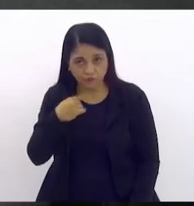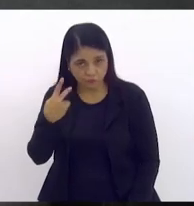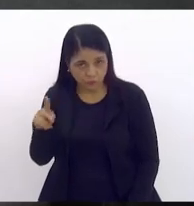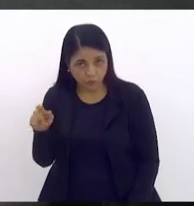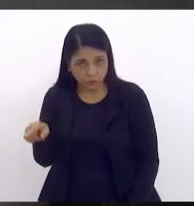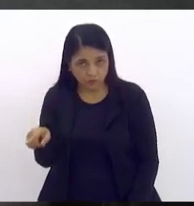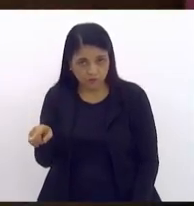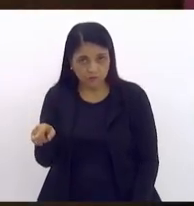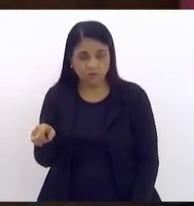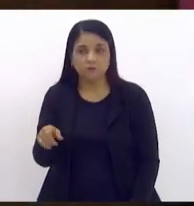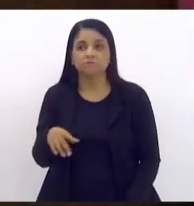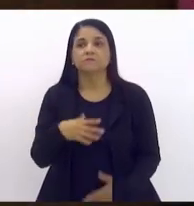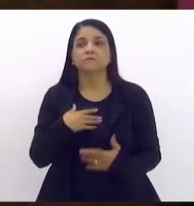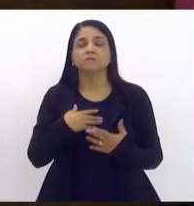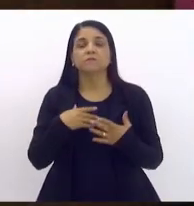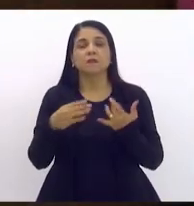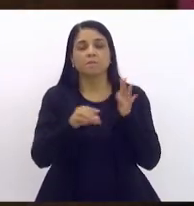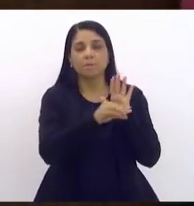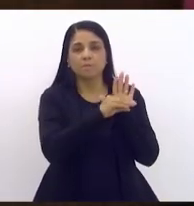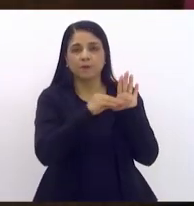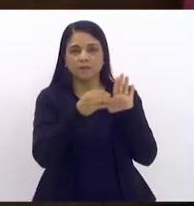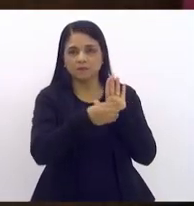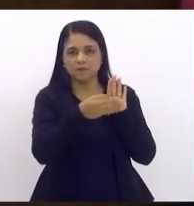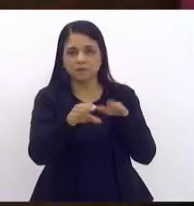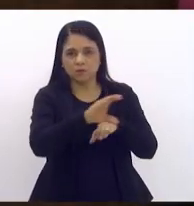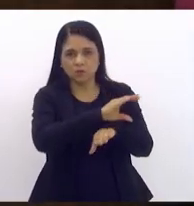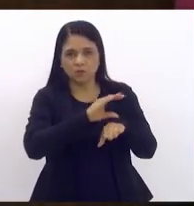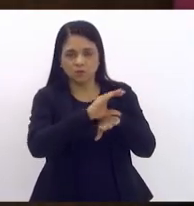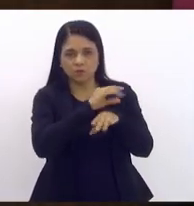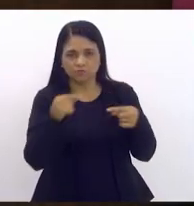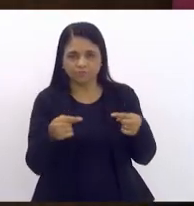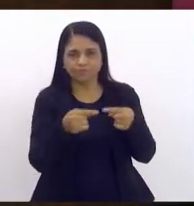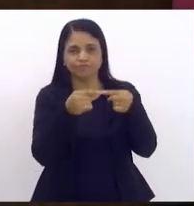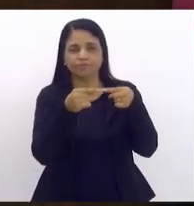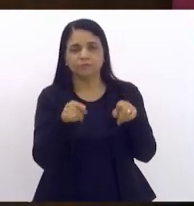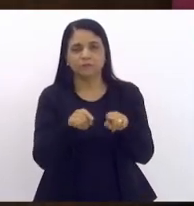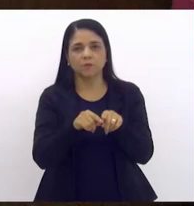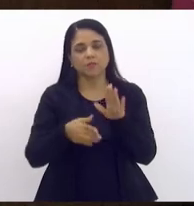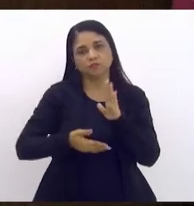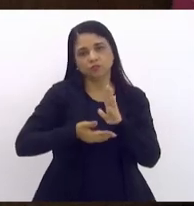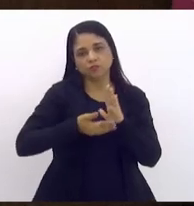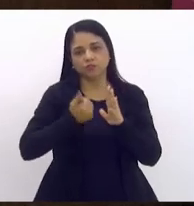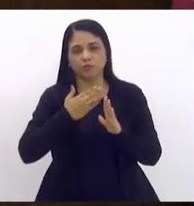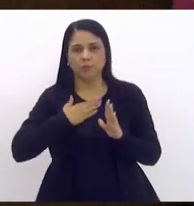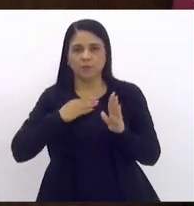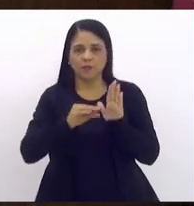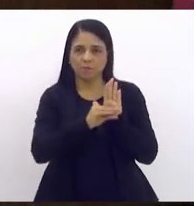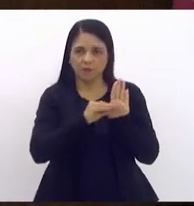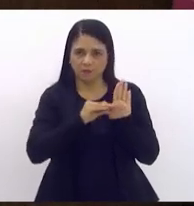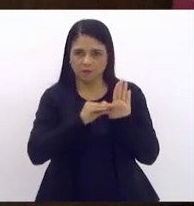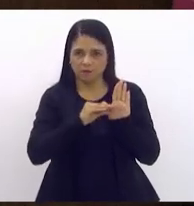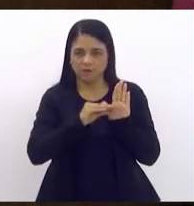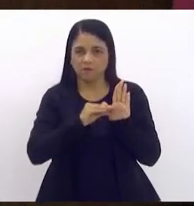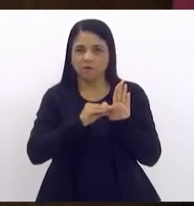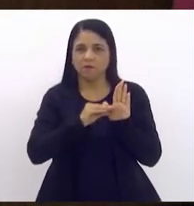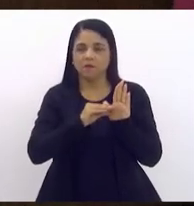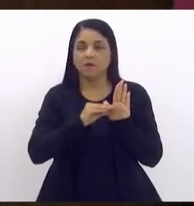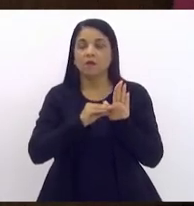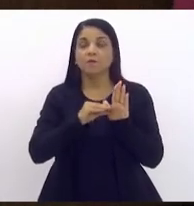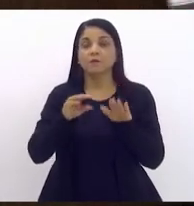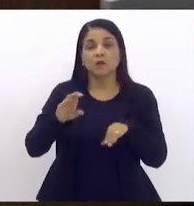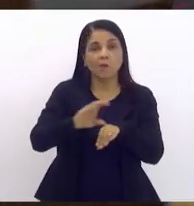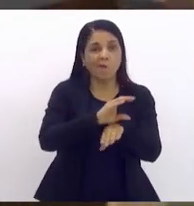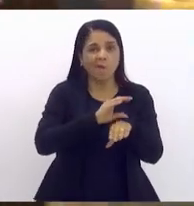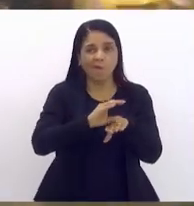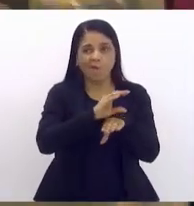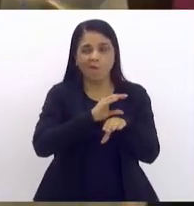senhora presidente, parecer pela constitucionalidade da matéria, também retirando a emenda, mas a constitucionalidade